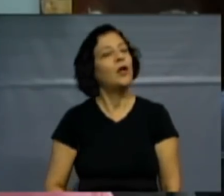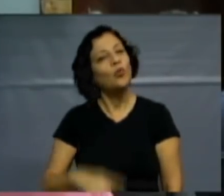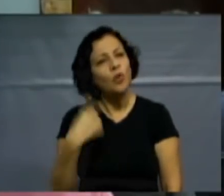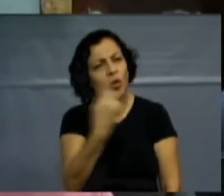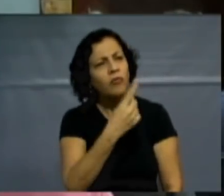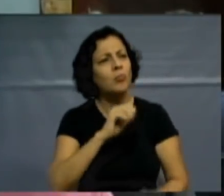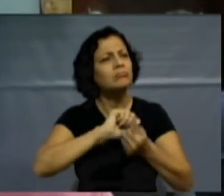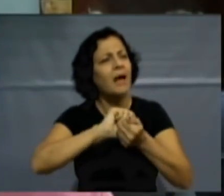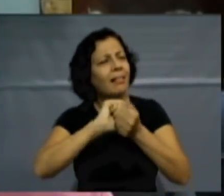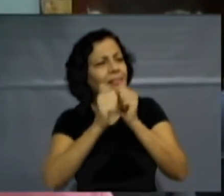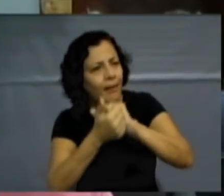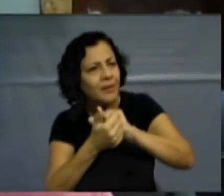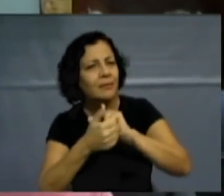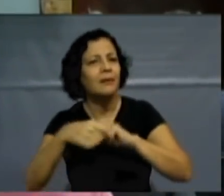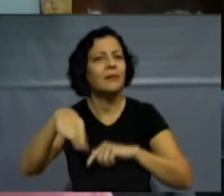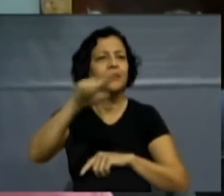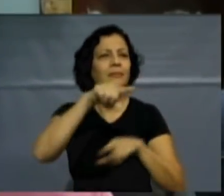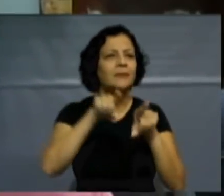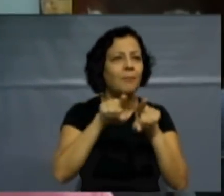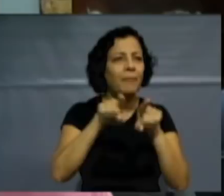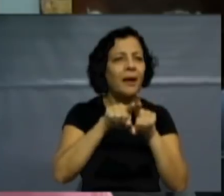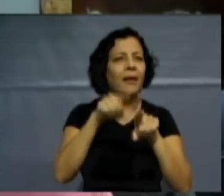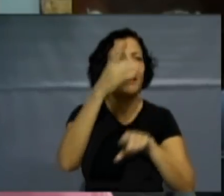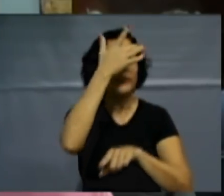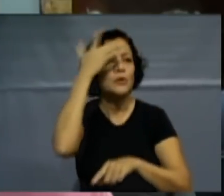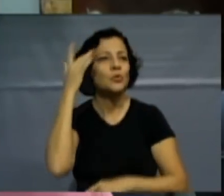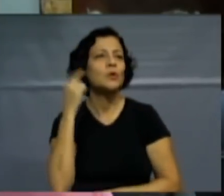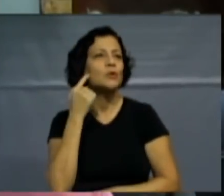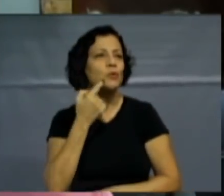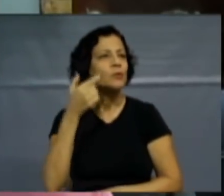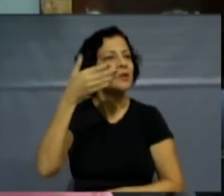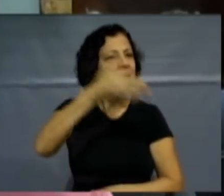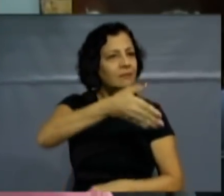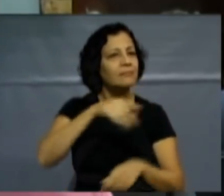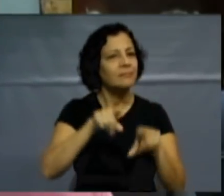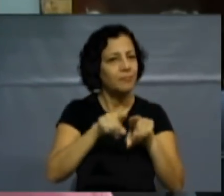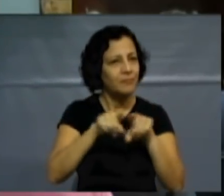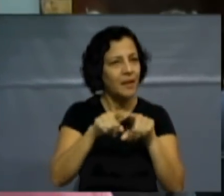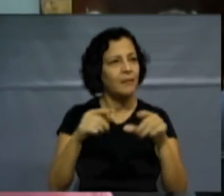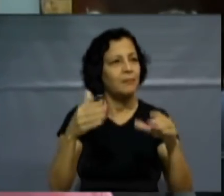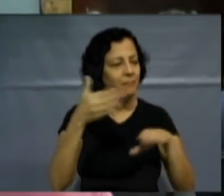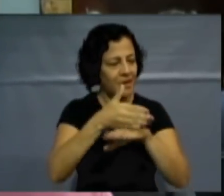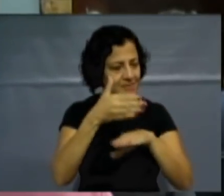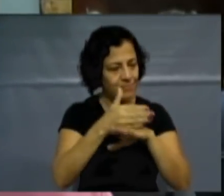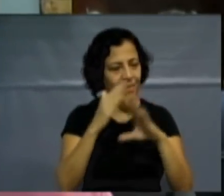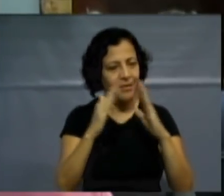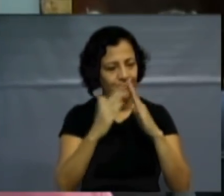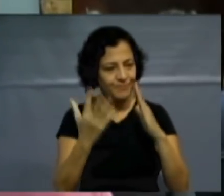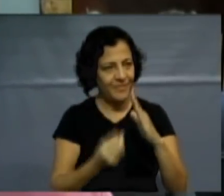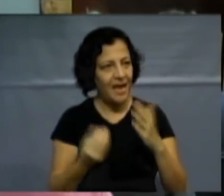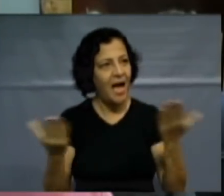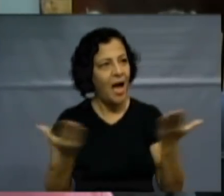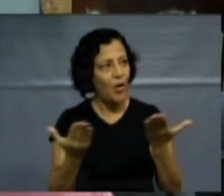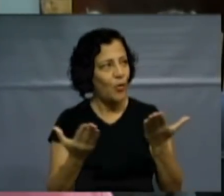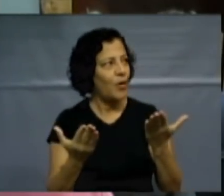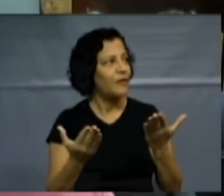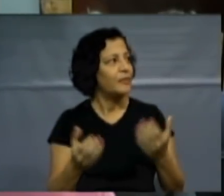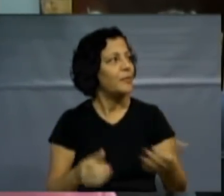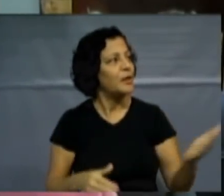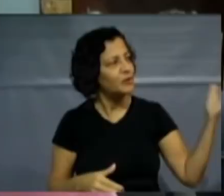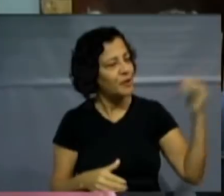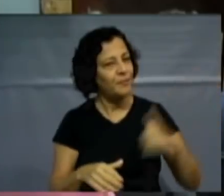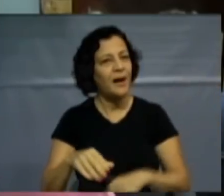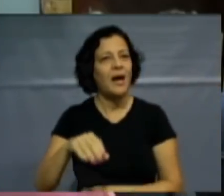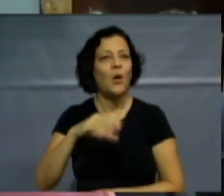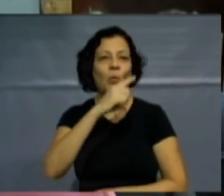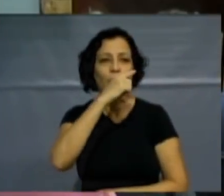adaptando, né, para eles também ficarem mais à vontade, né? E nós agora vamos chamar o nosso palestrante, o Ciro da nossa